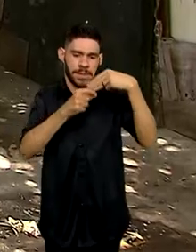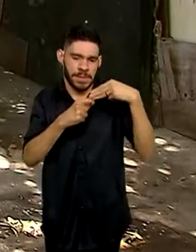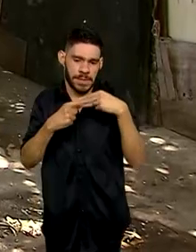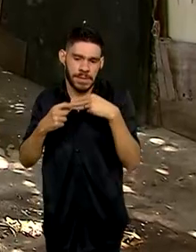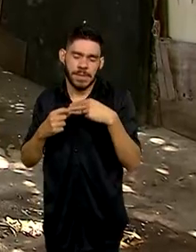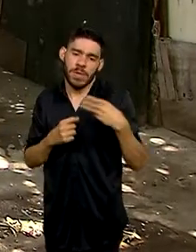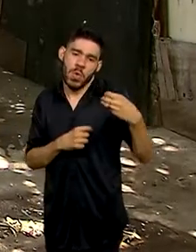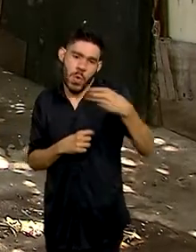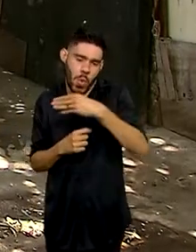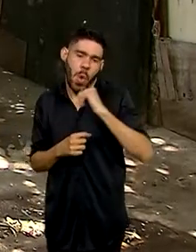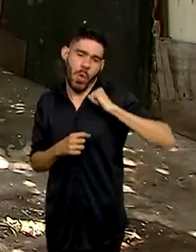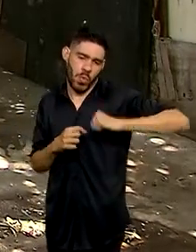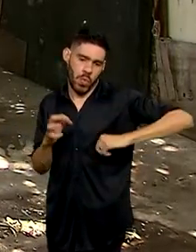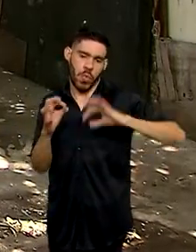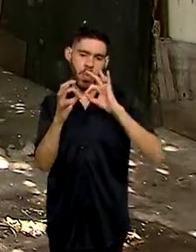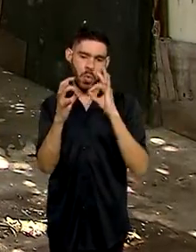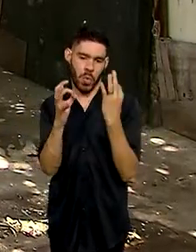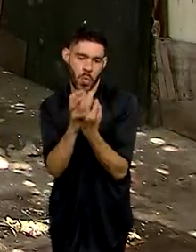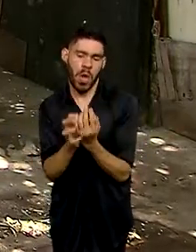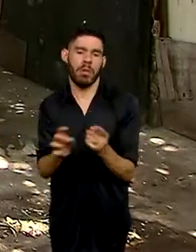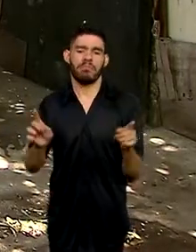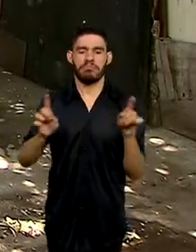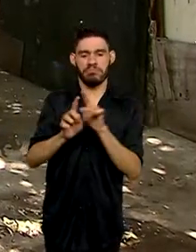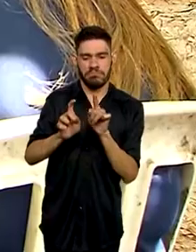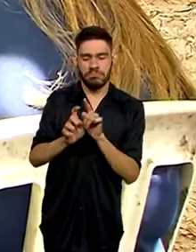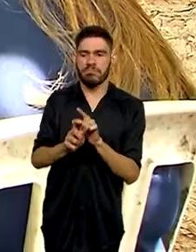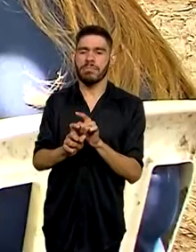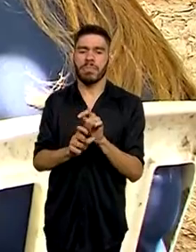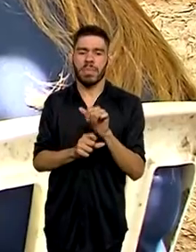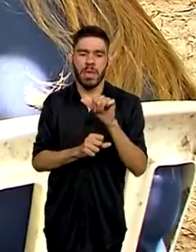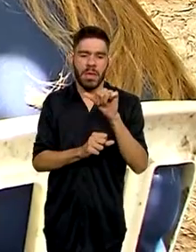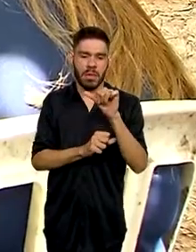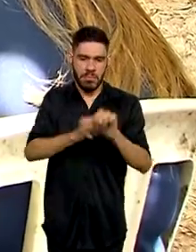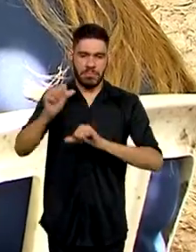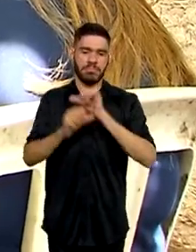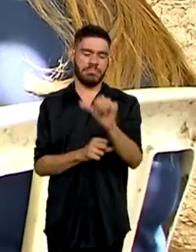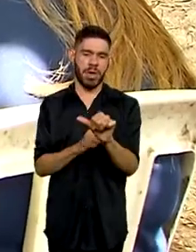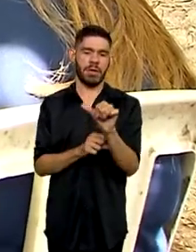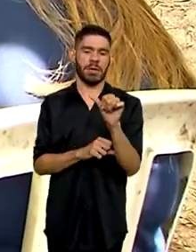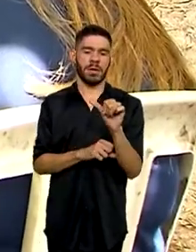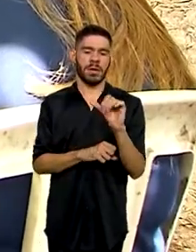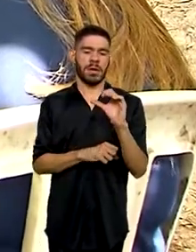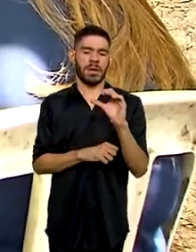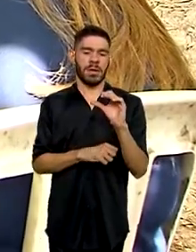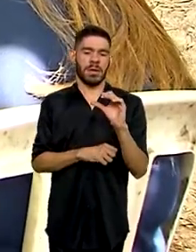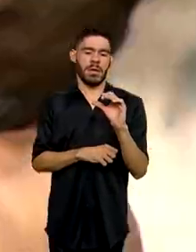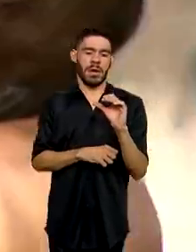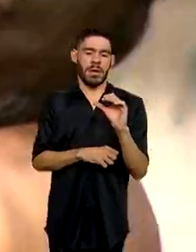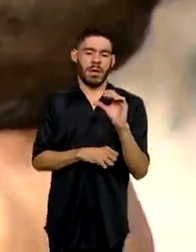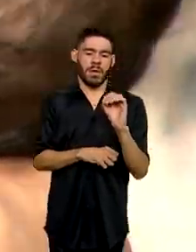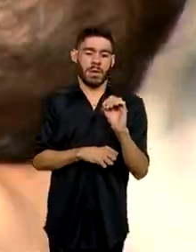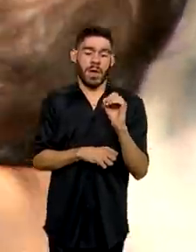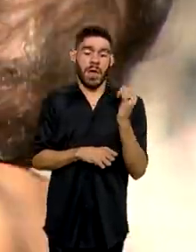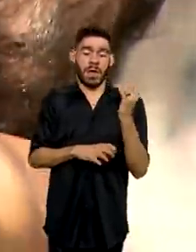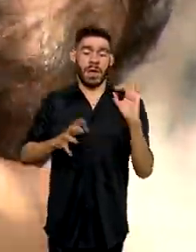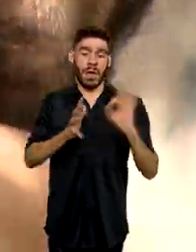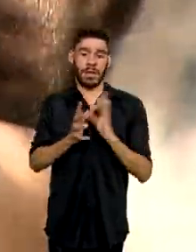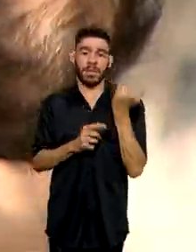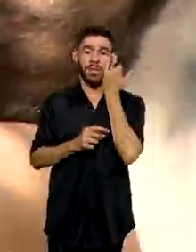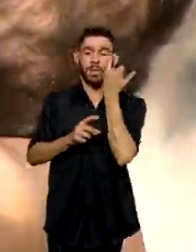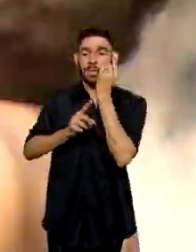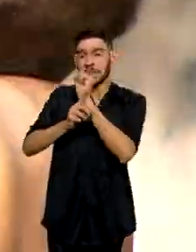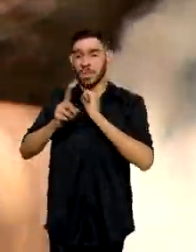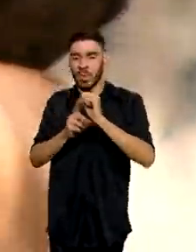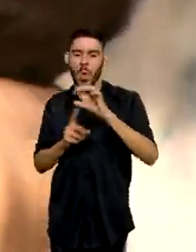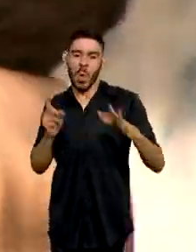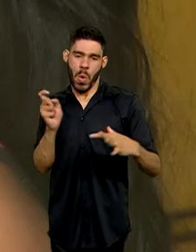O novo Bolsa Família também fez uma varredura no Cadastro Nacional de Informação Social para garantir que